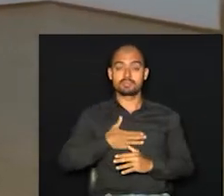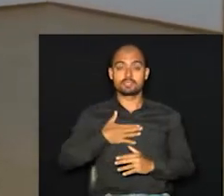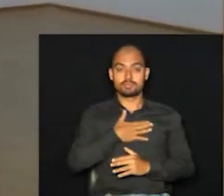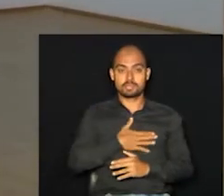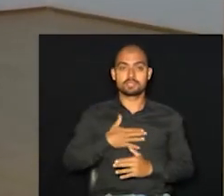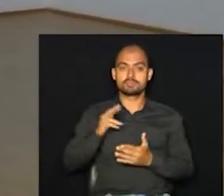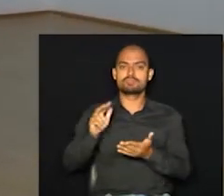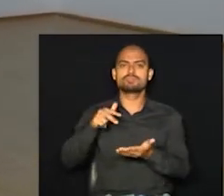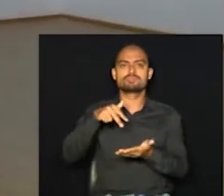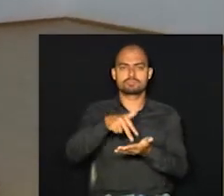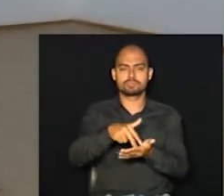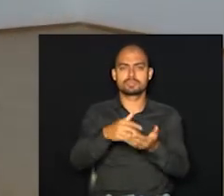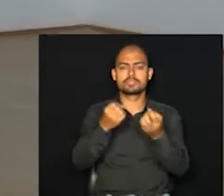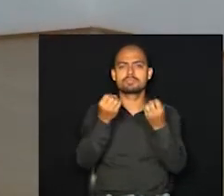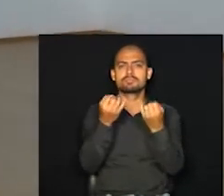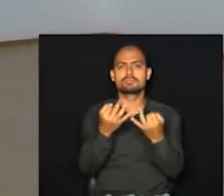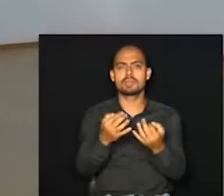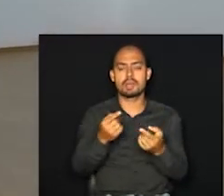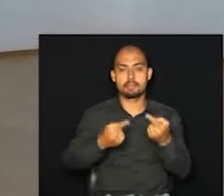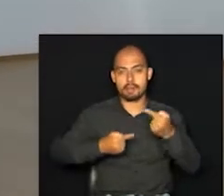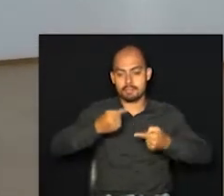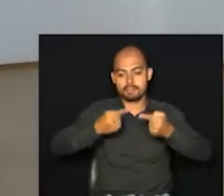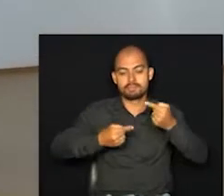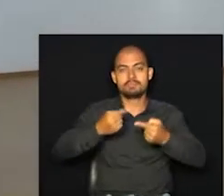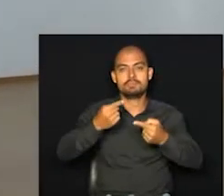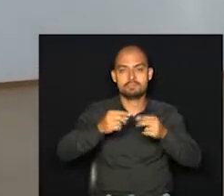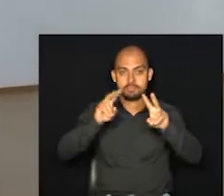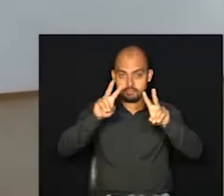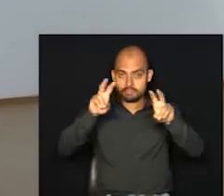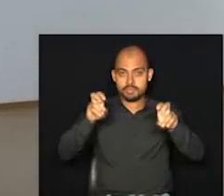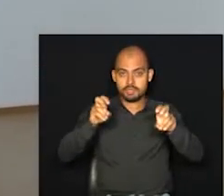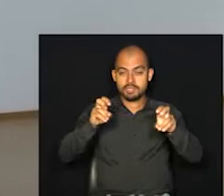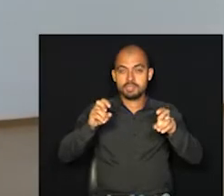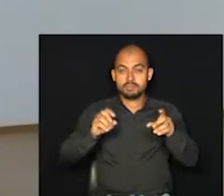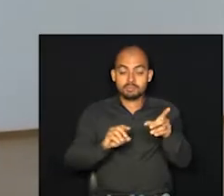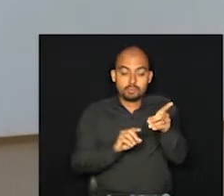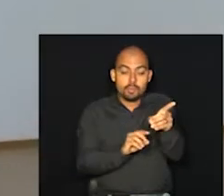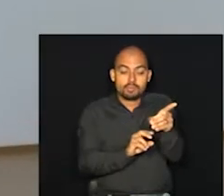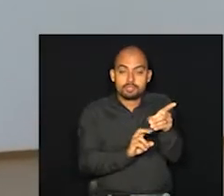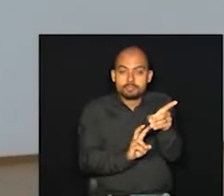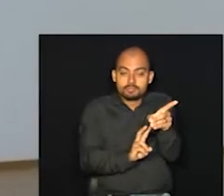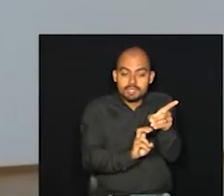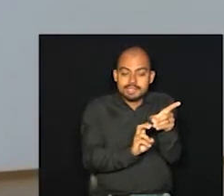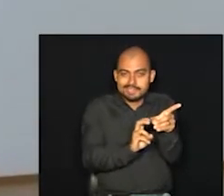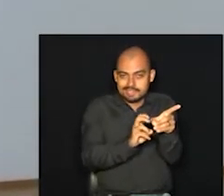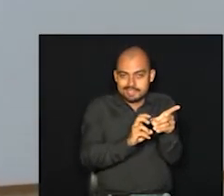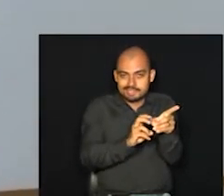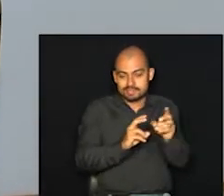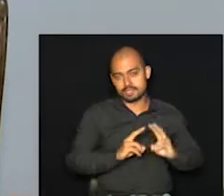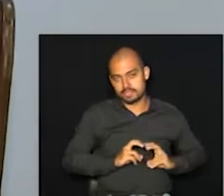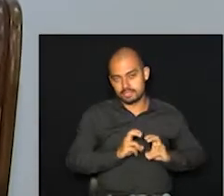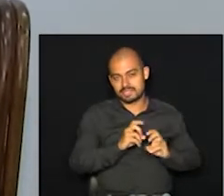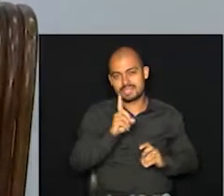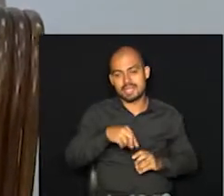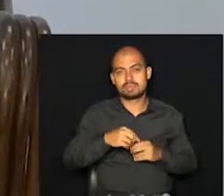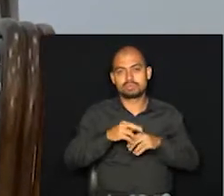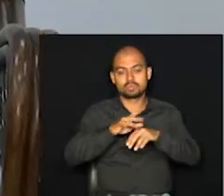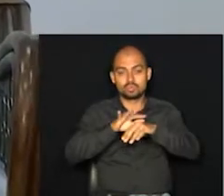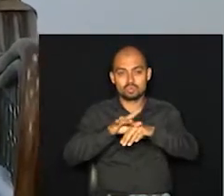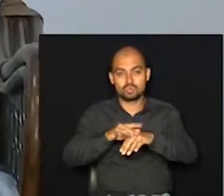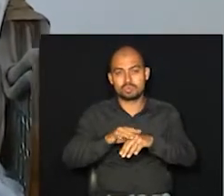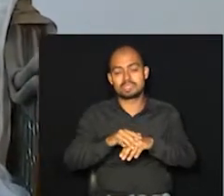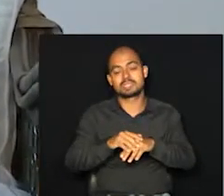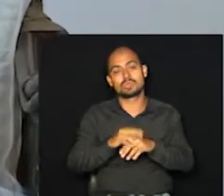grande estar aqui para discutir alguma coisa a respeito de câncer de próstata, que é a doença neoplásica